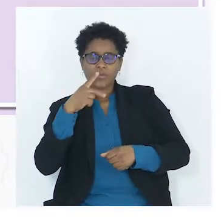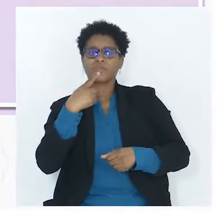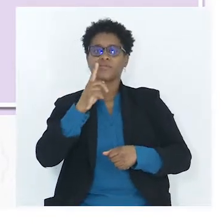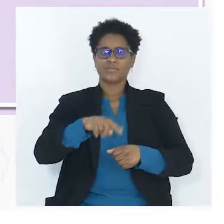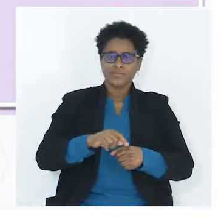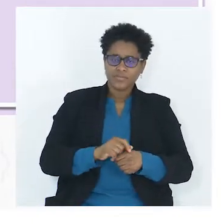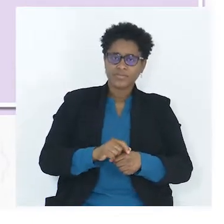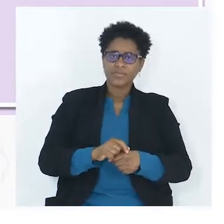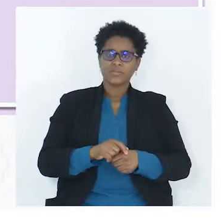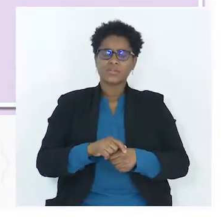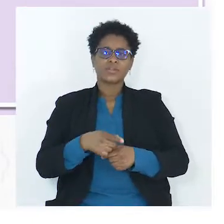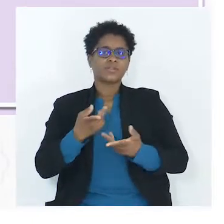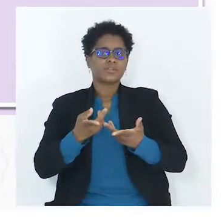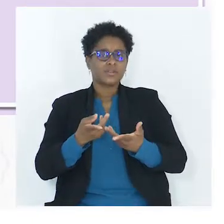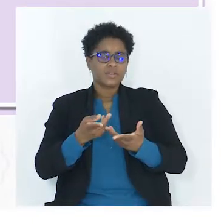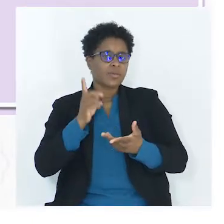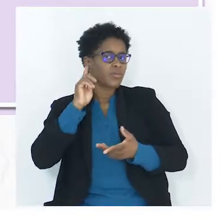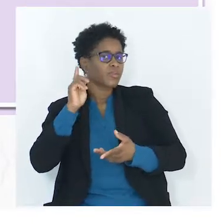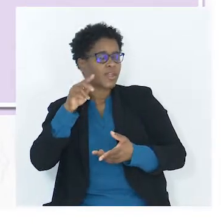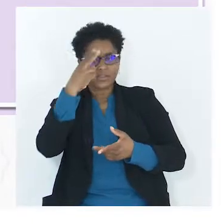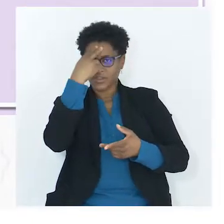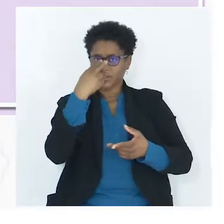reconhecer as importâncias da história,